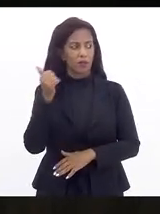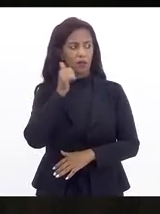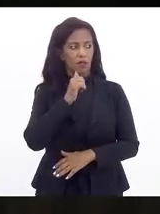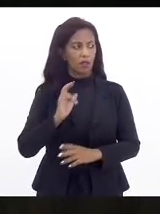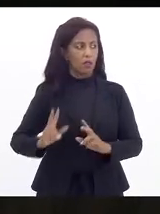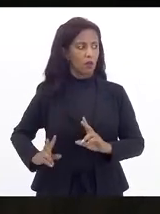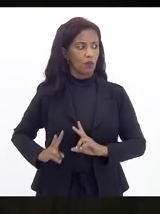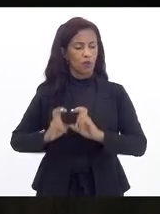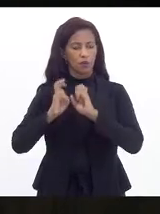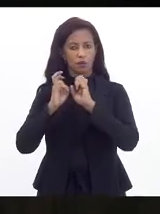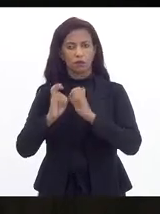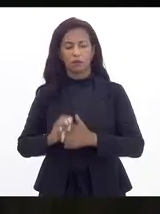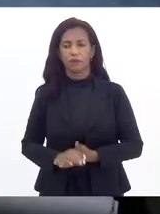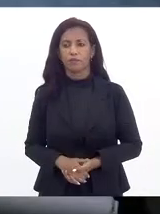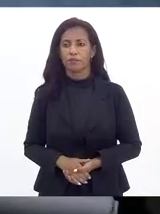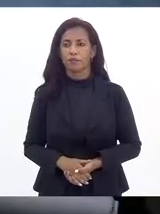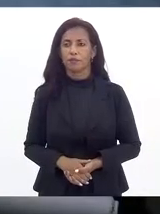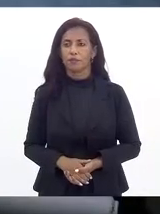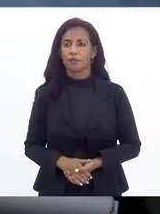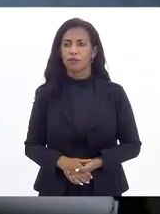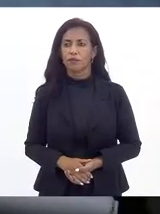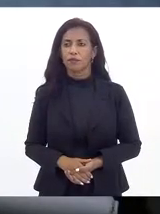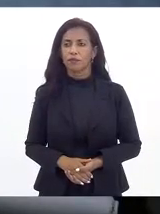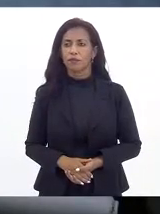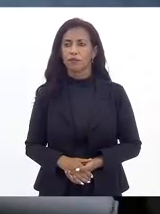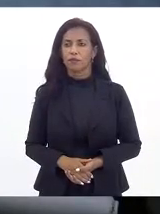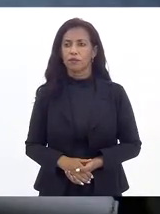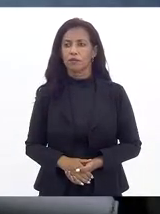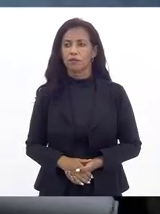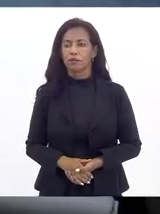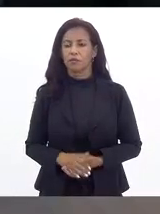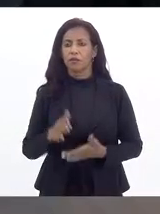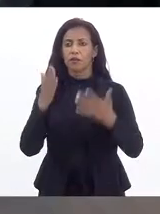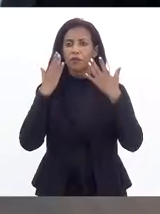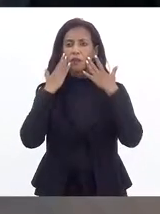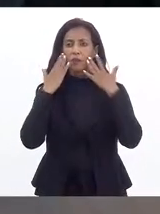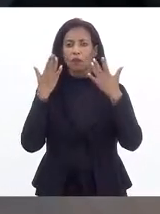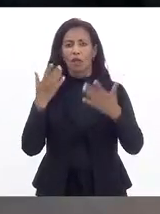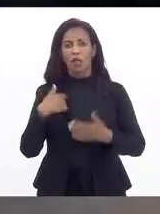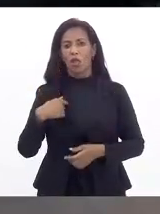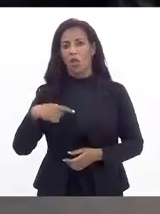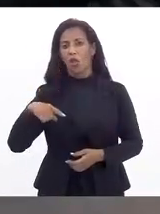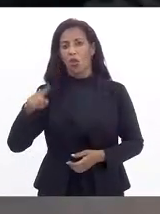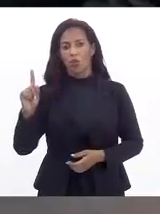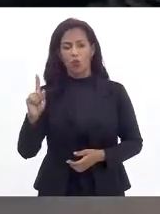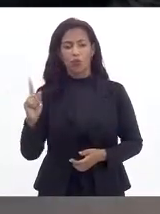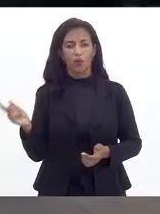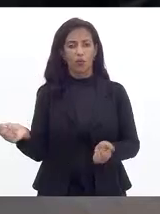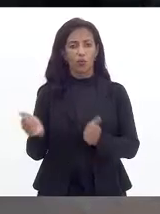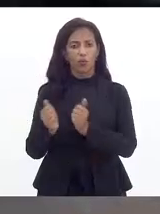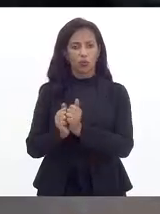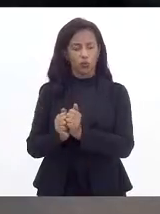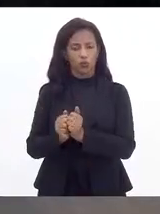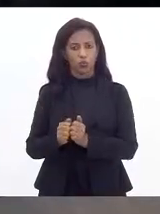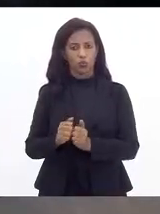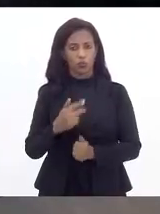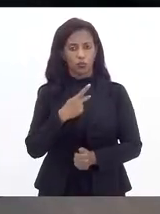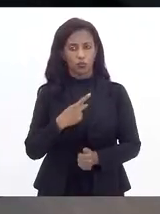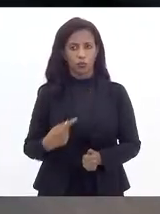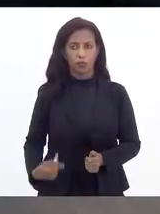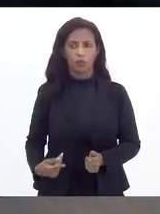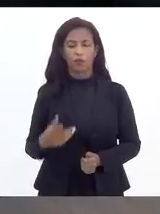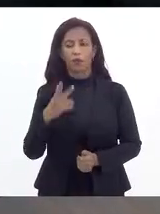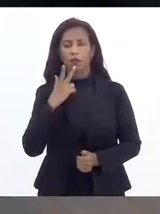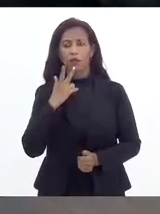que é o câncer de mama. Pela ordem, presidente. Concedido. Queria apenas me manifestar, eu não poderei comparecer à solenidade anunciada pelo presidente André Ciliano,